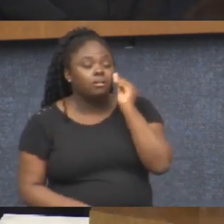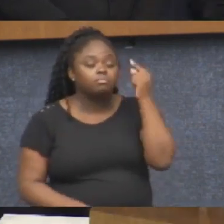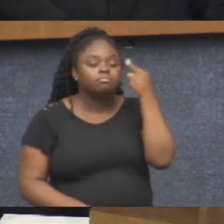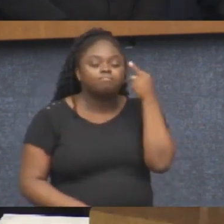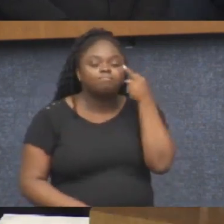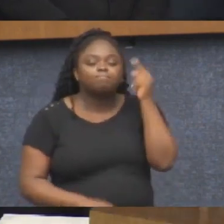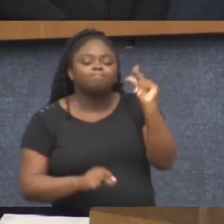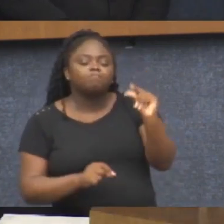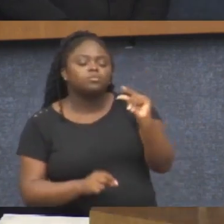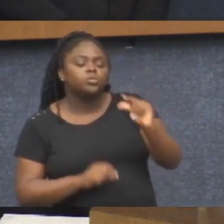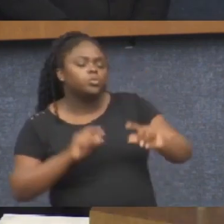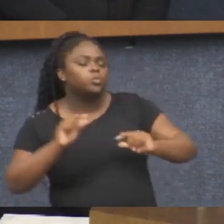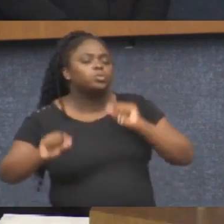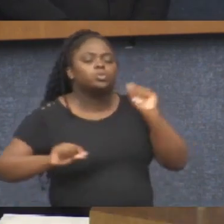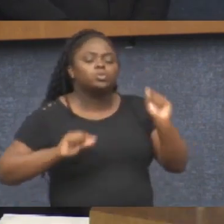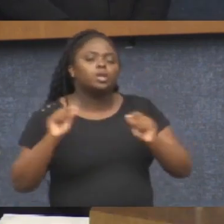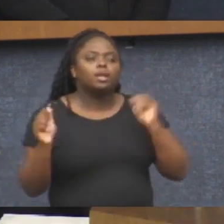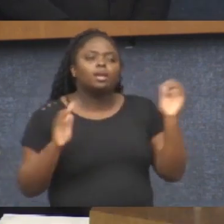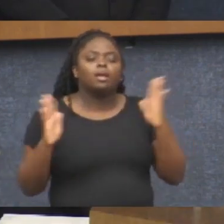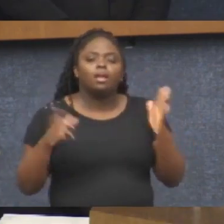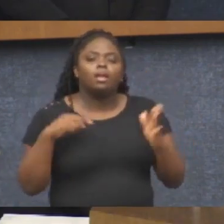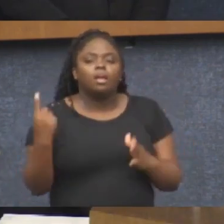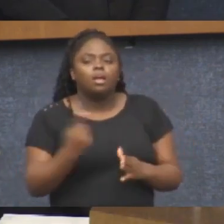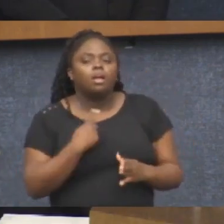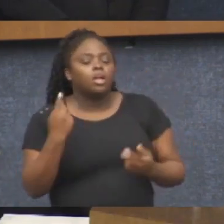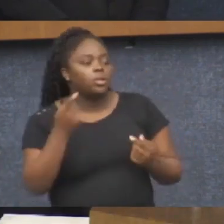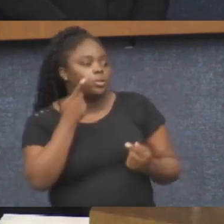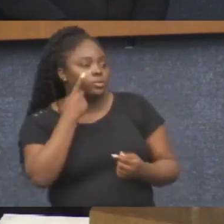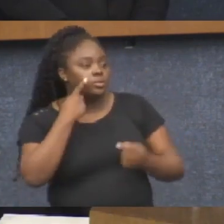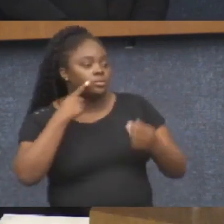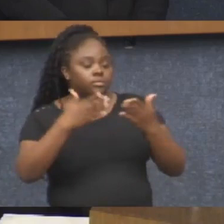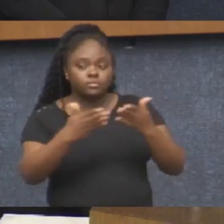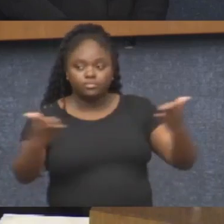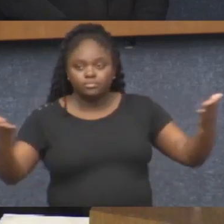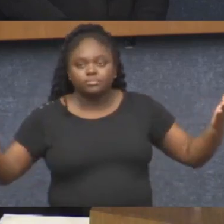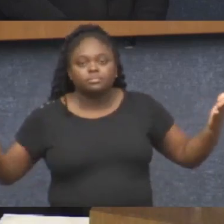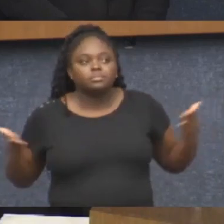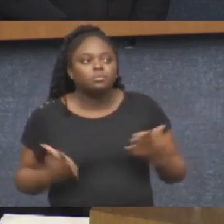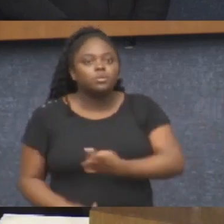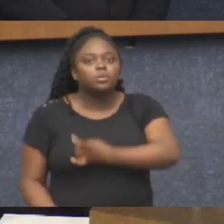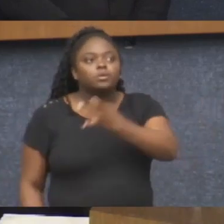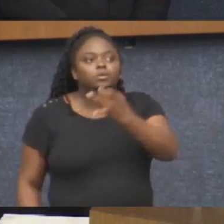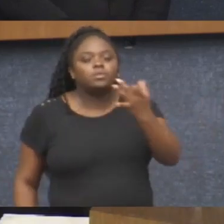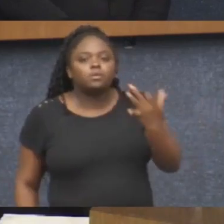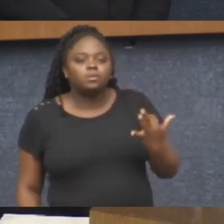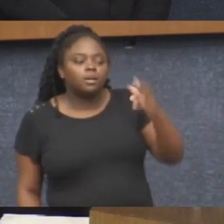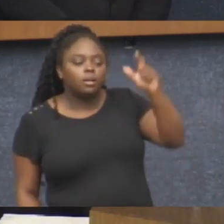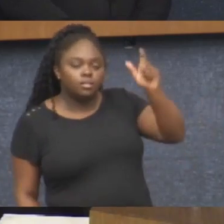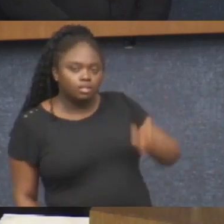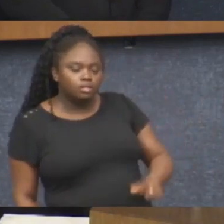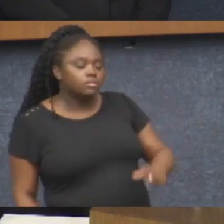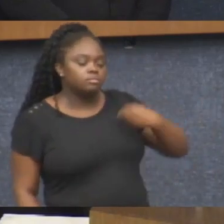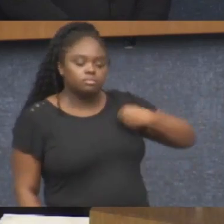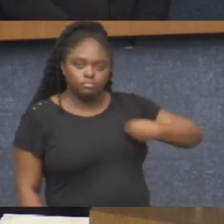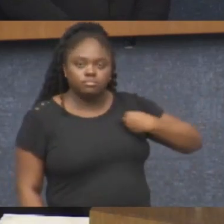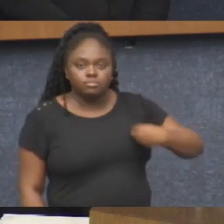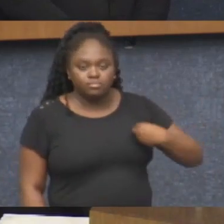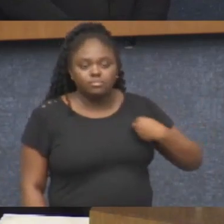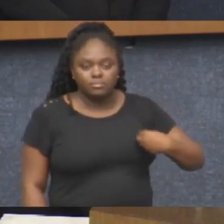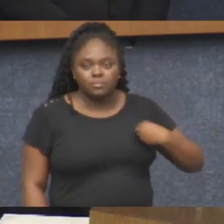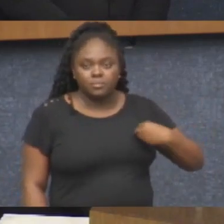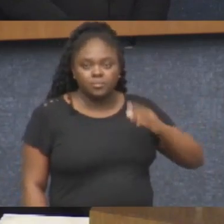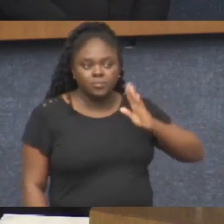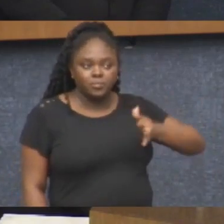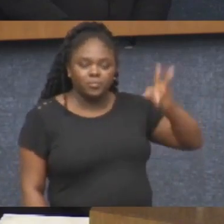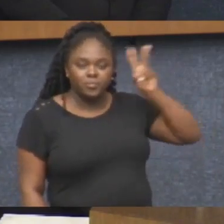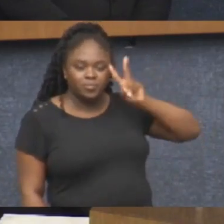contemporizar um pouquinho o que é esse momento para a gente. Estou olhando aqui nessa sala quantas pessoas que fizeram parte, fazem parte,